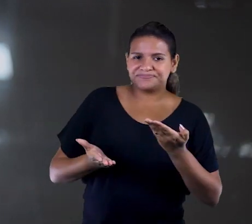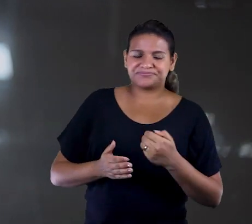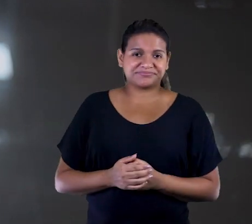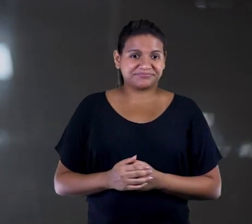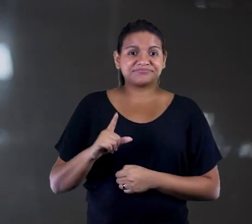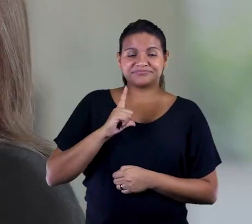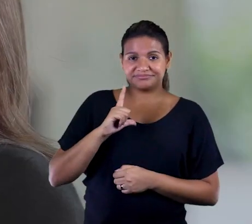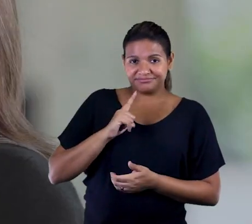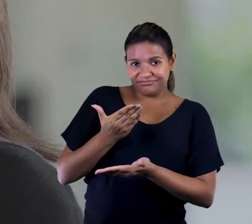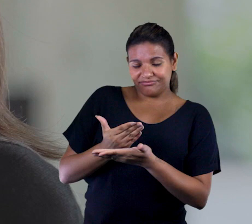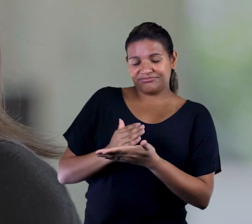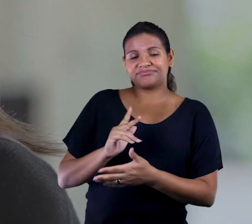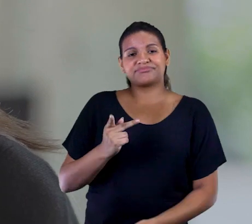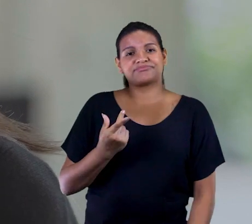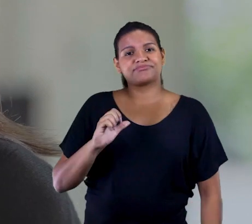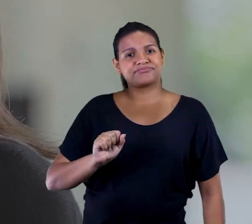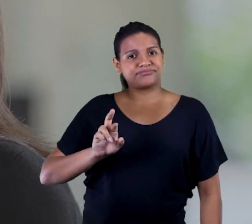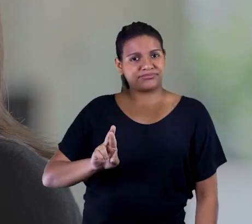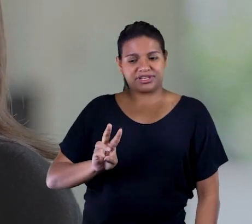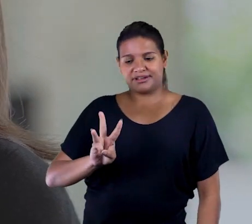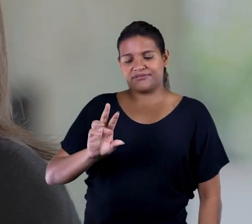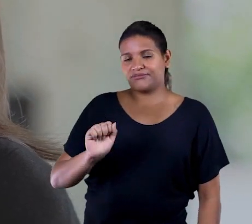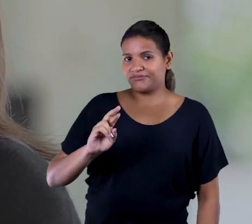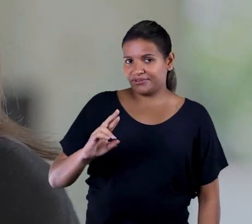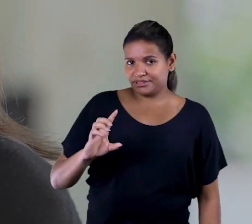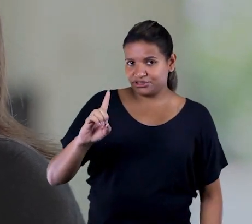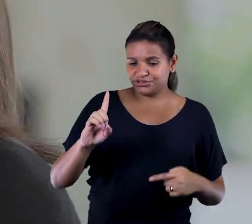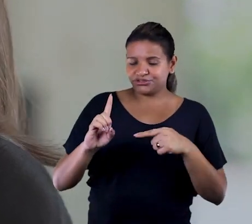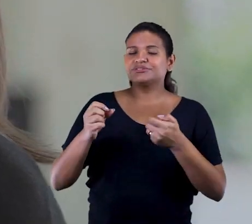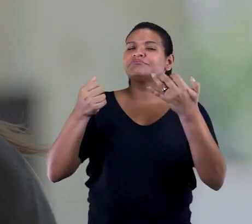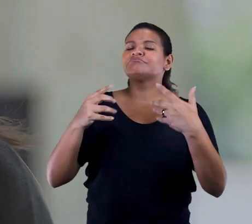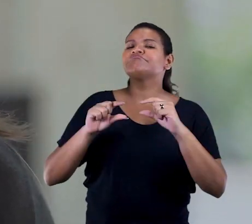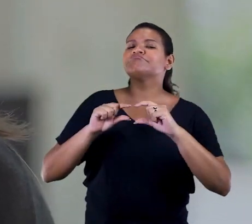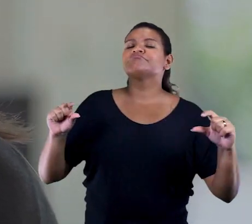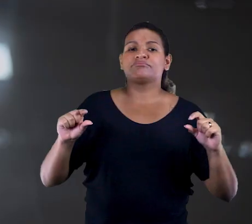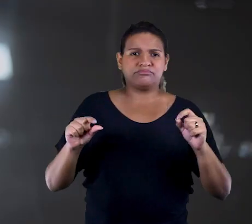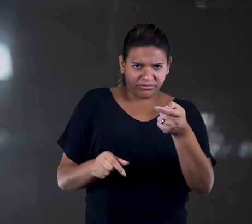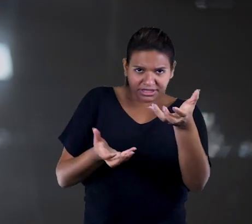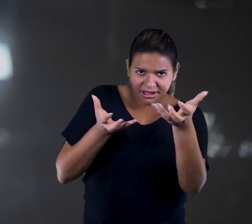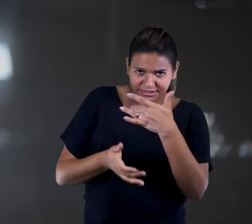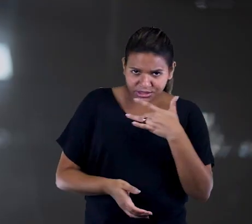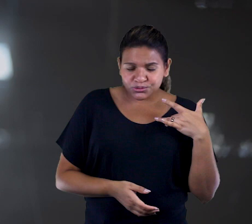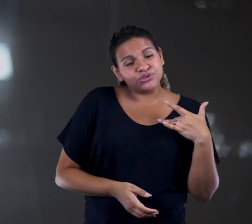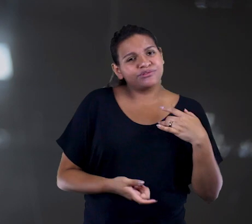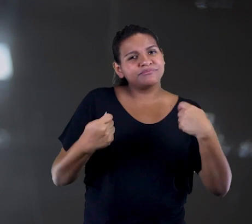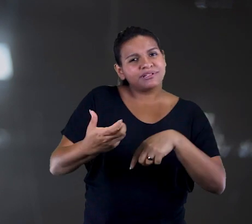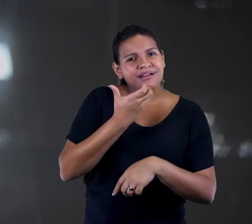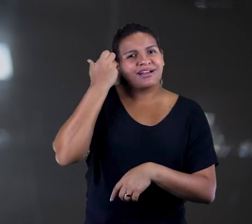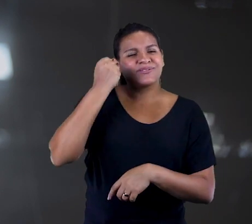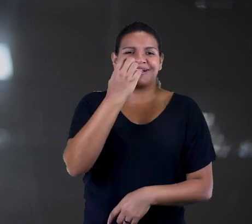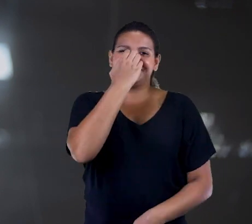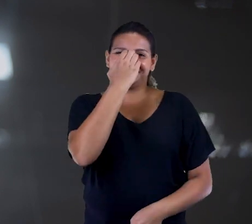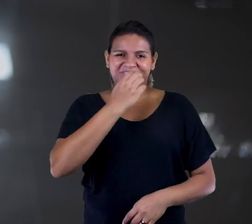de Harvard, Get Health, Get a Dog, ou seja, tenha saúde, pegue um cachorro. Estabeleceram alguns indicadores